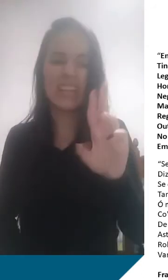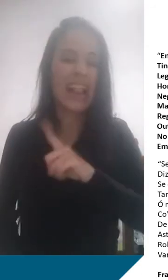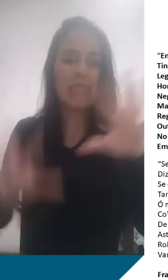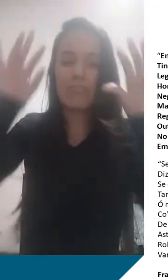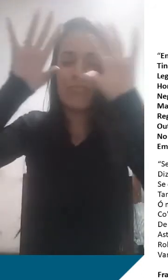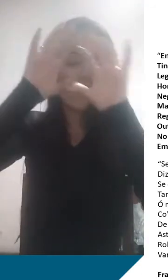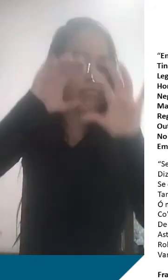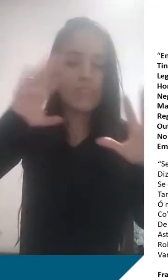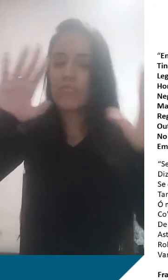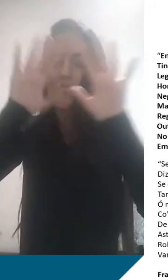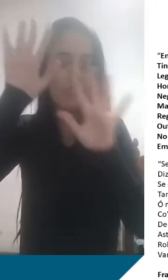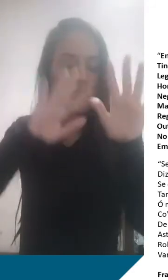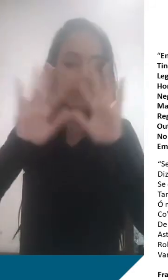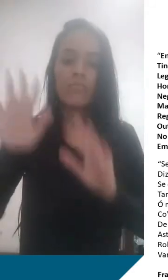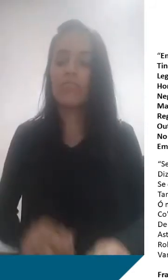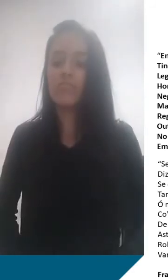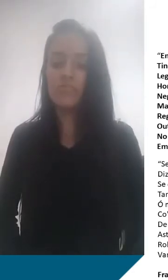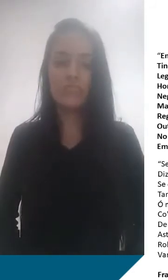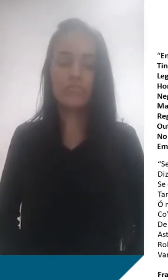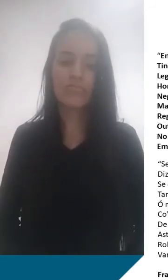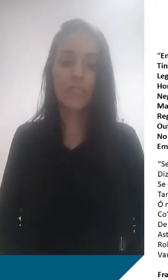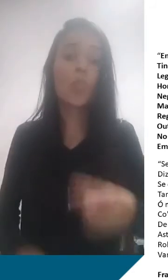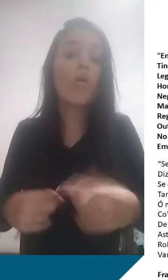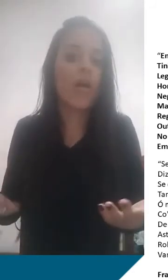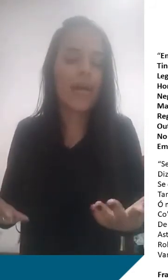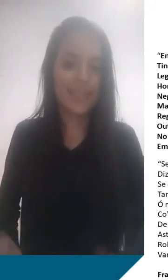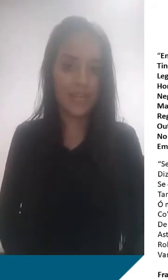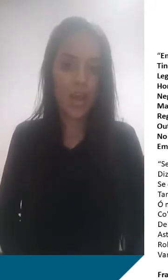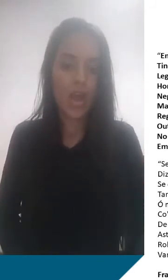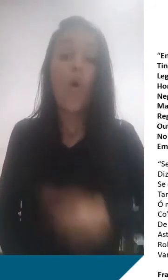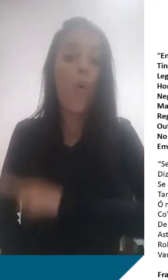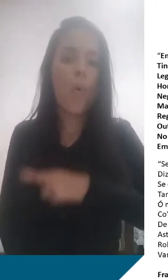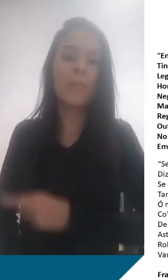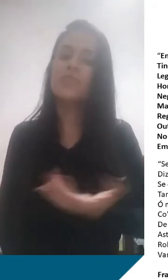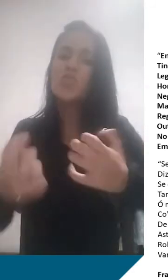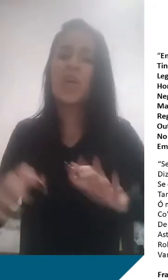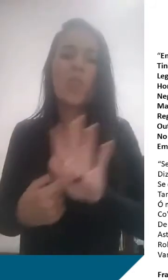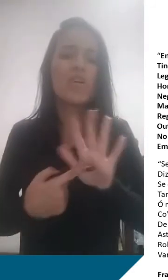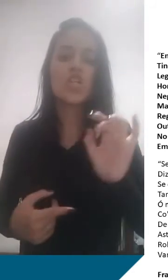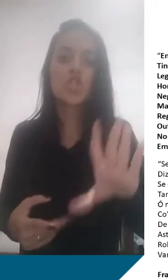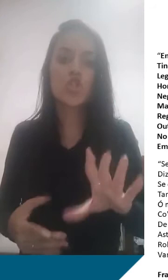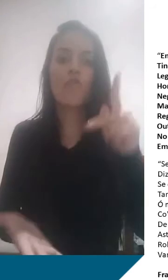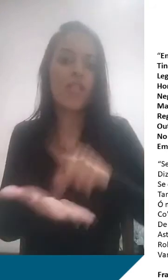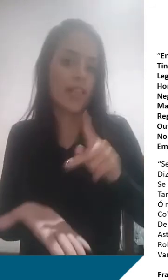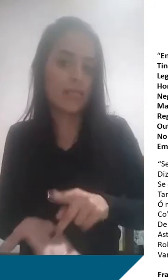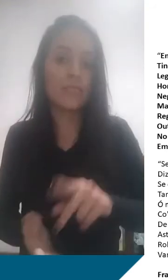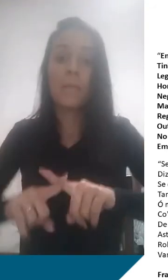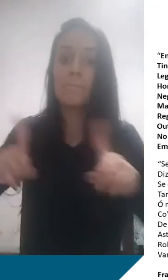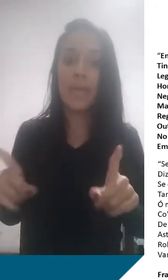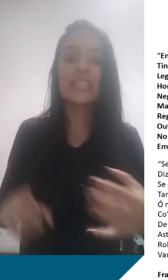enevoada, porque os românticos eles não estavam preocupados em retratar as coisas como eram de fato, e